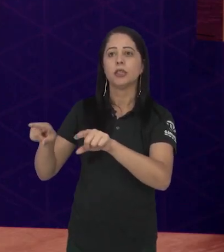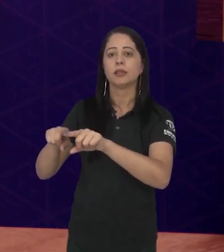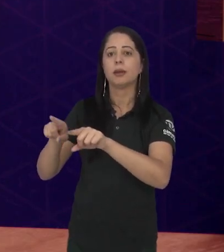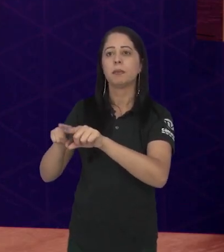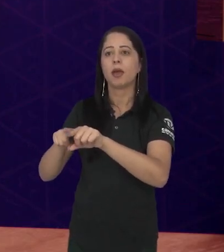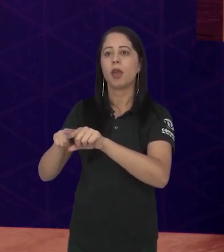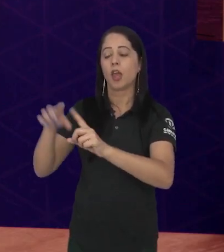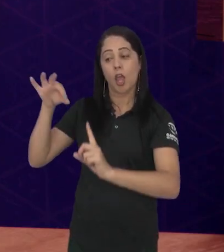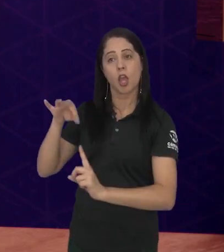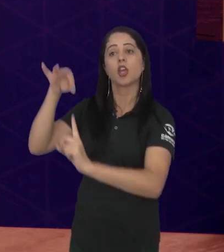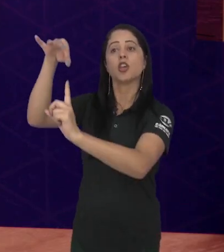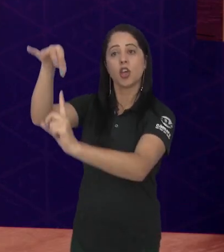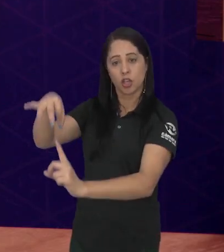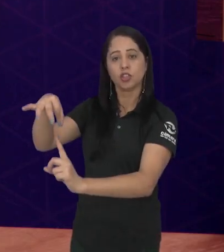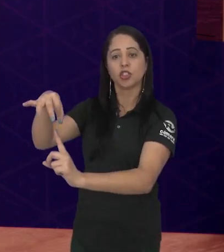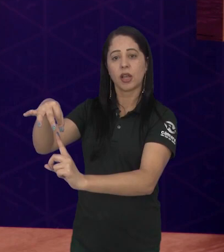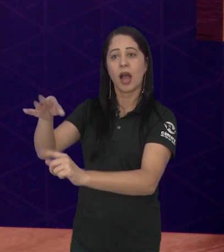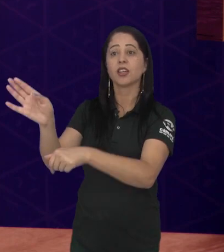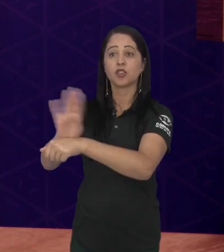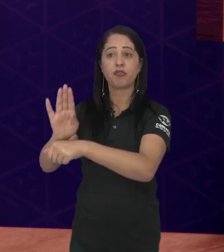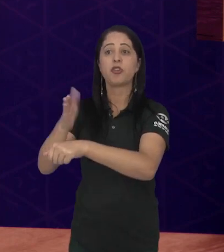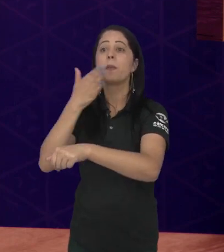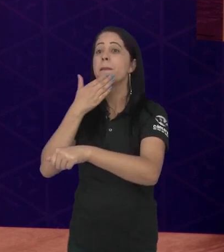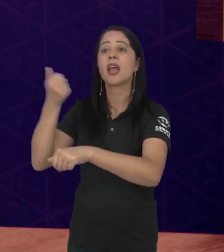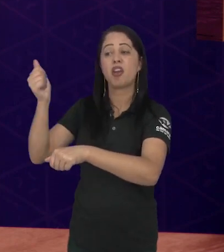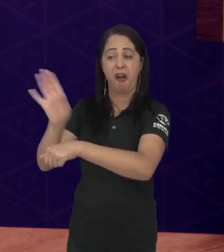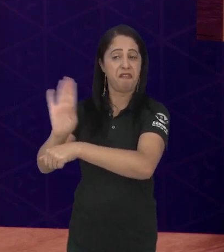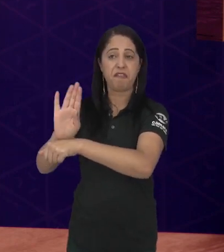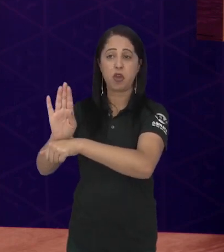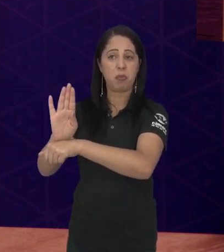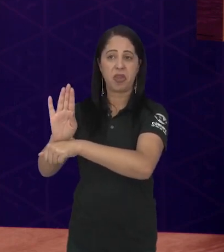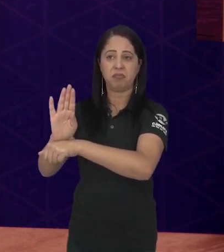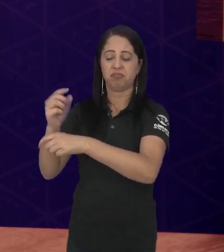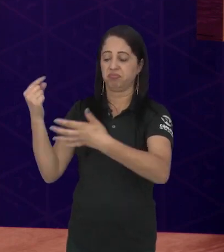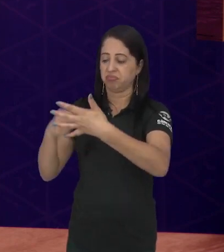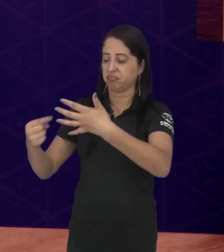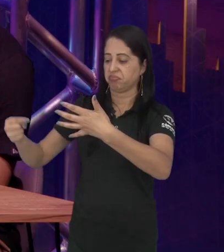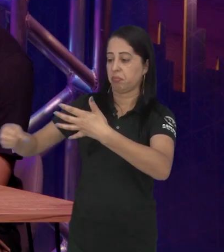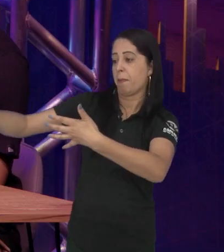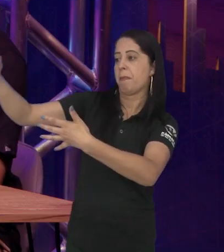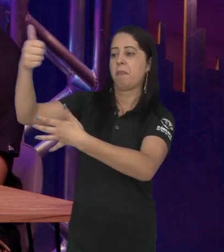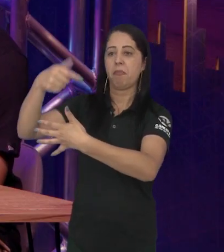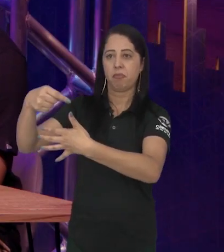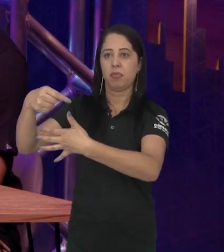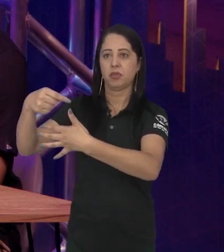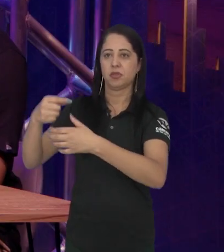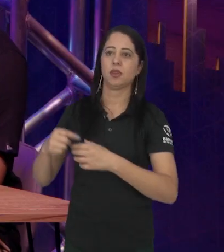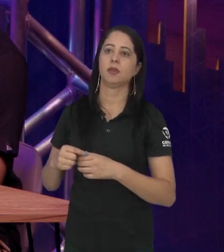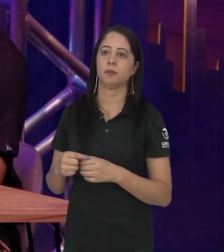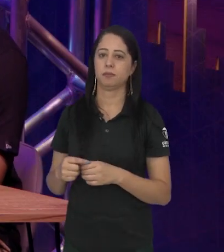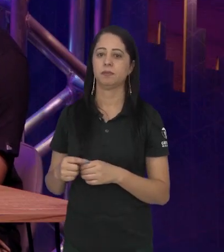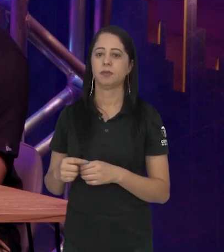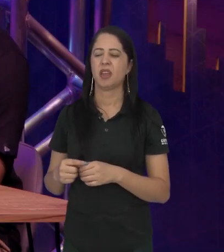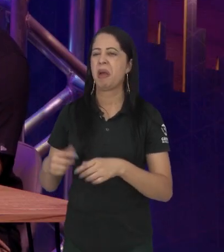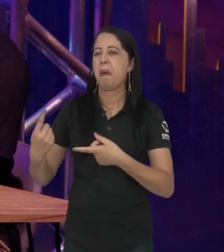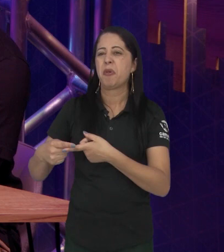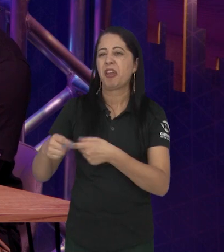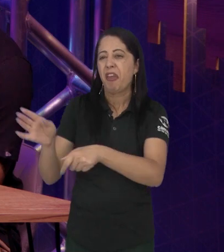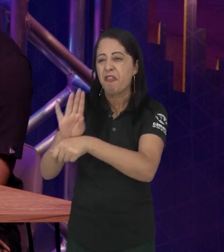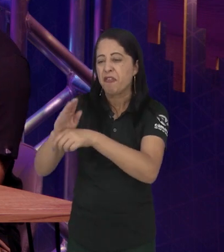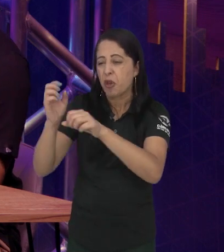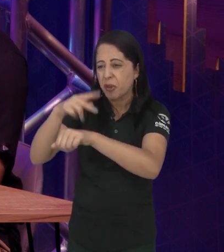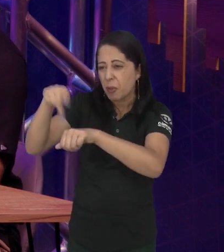mas também podem ser indicados na categoria melhor filme. Exato. Mesmo sendo um filme estrangeiro. É que o filme estrangeiro é